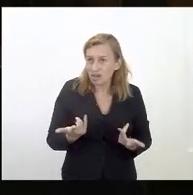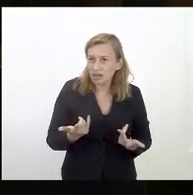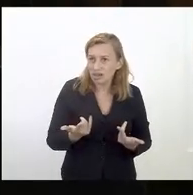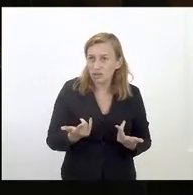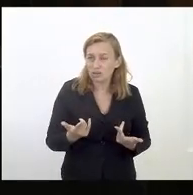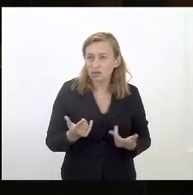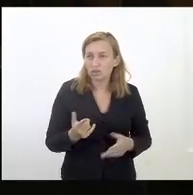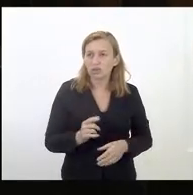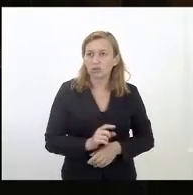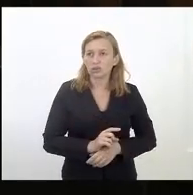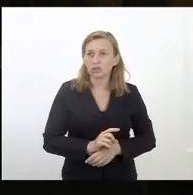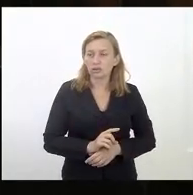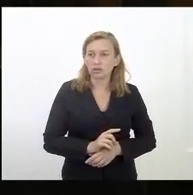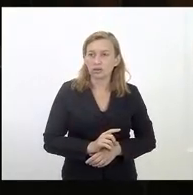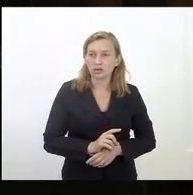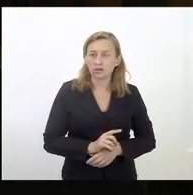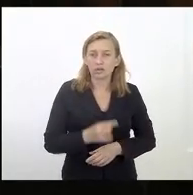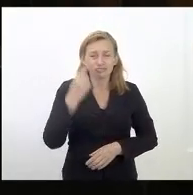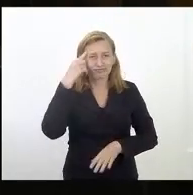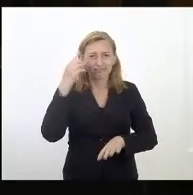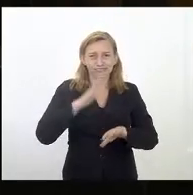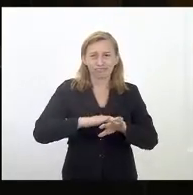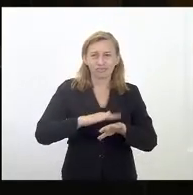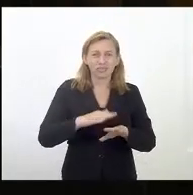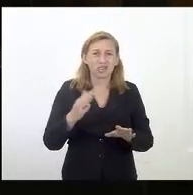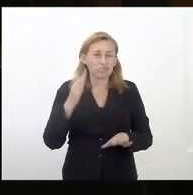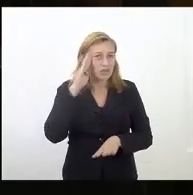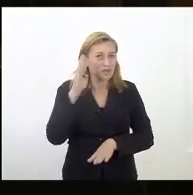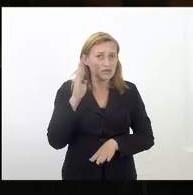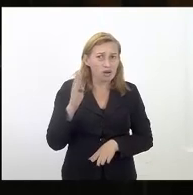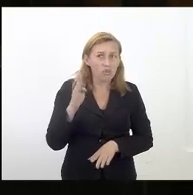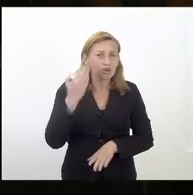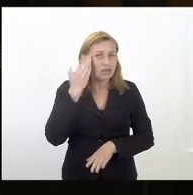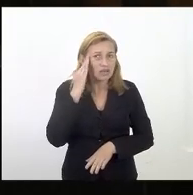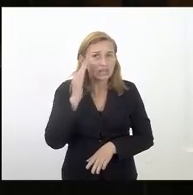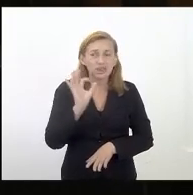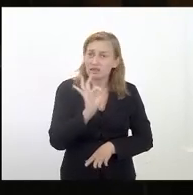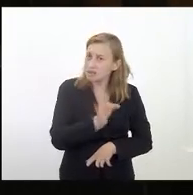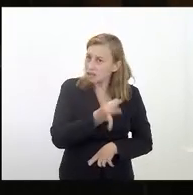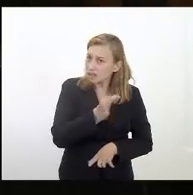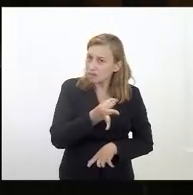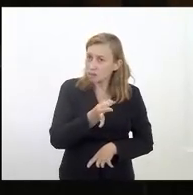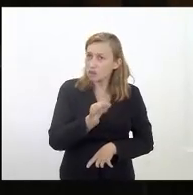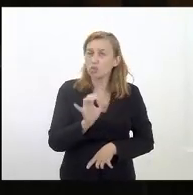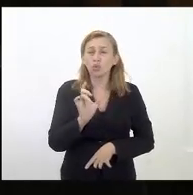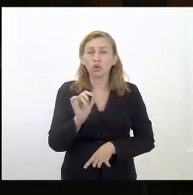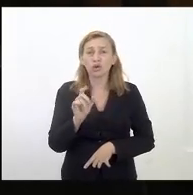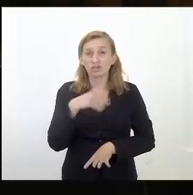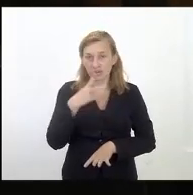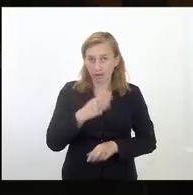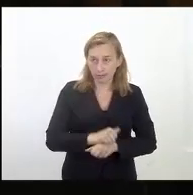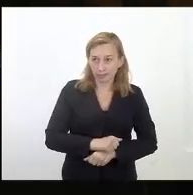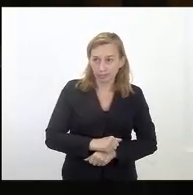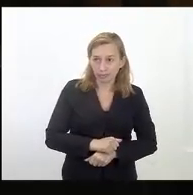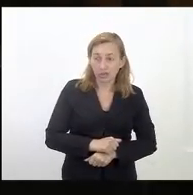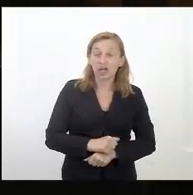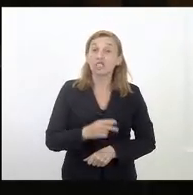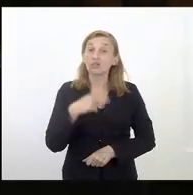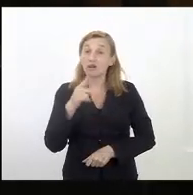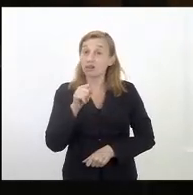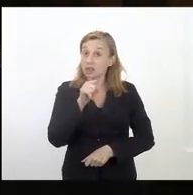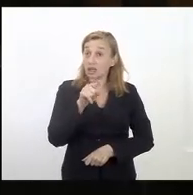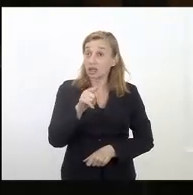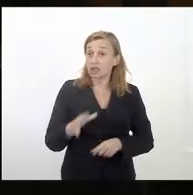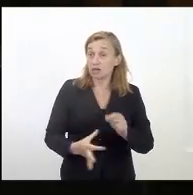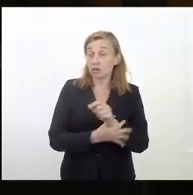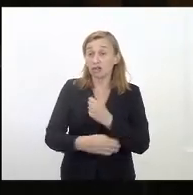parado única e exclusivamente no viés ideológico é 15 tempo efetivamente o que você está falando a gente tá falando ali